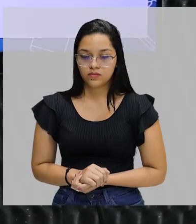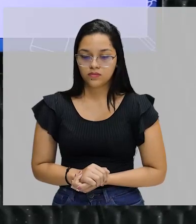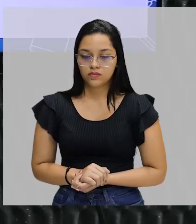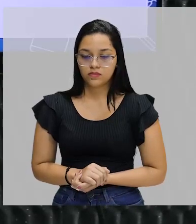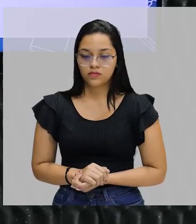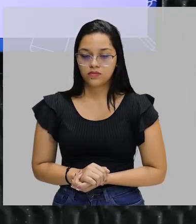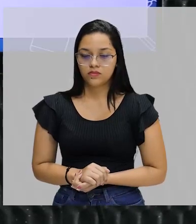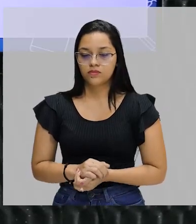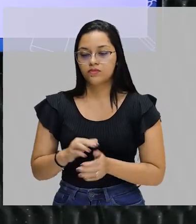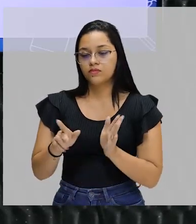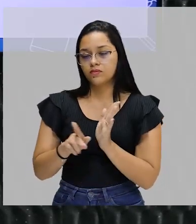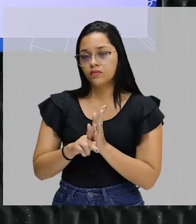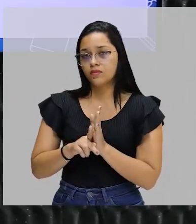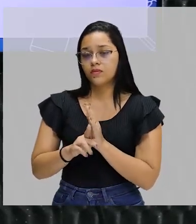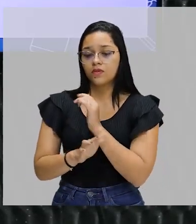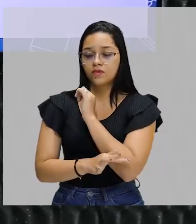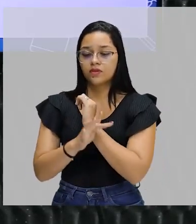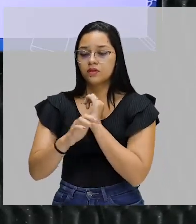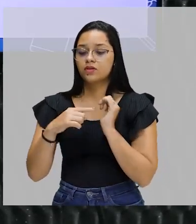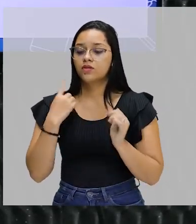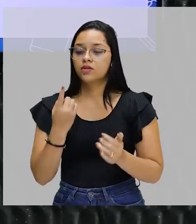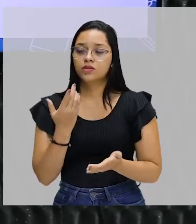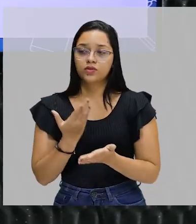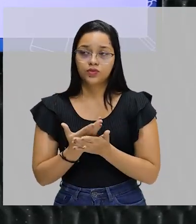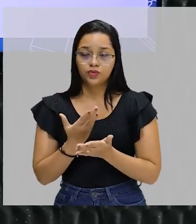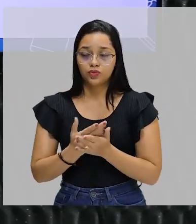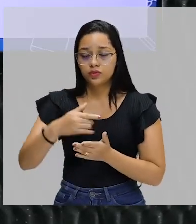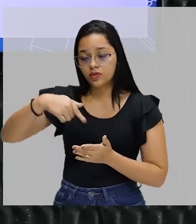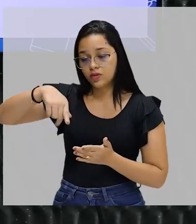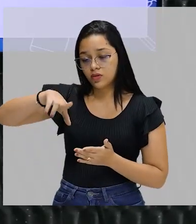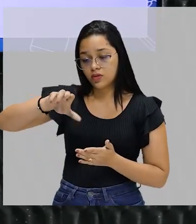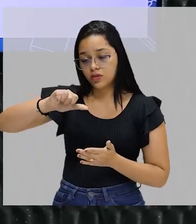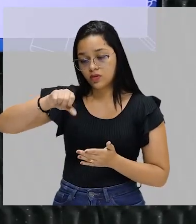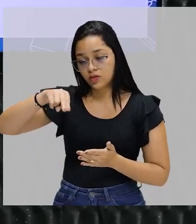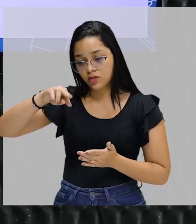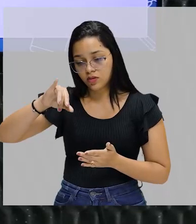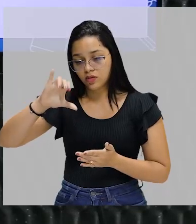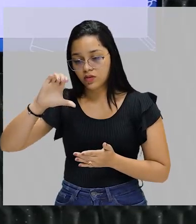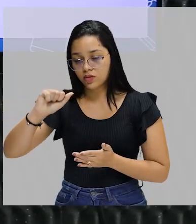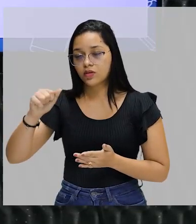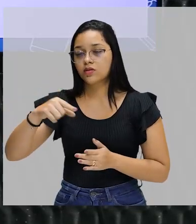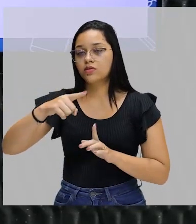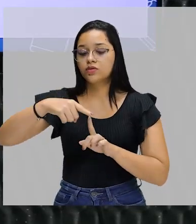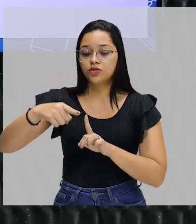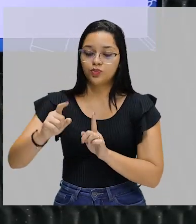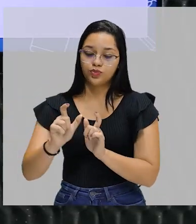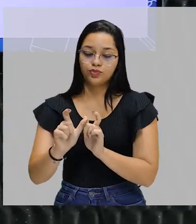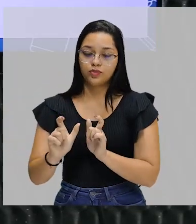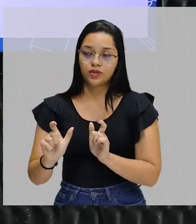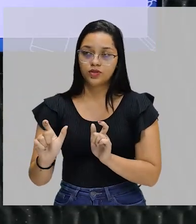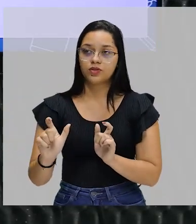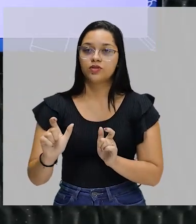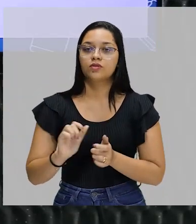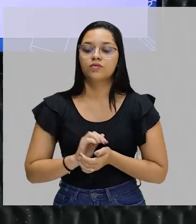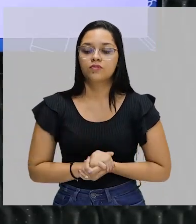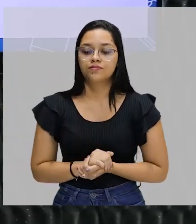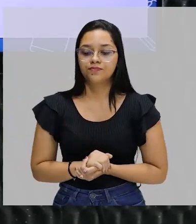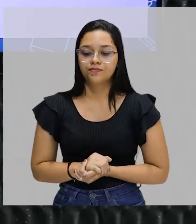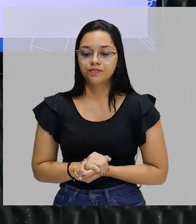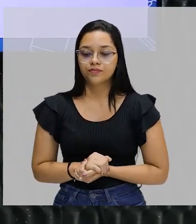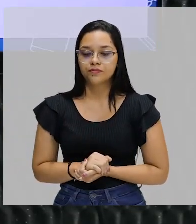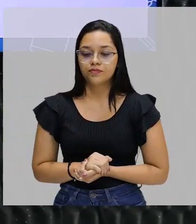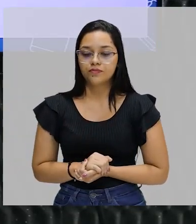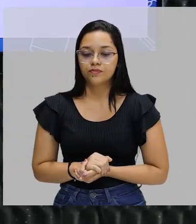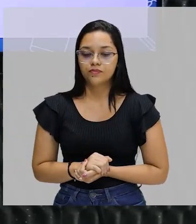né? Que é a parte da física que a gente estuda basicamente esse tipo de partícula, né? Que é justamente o gluon,